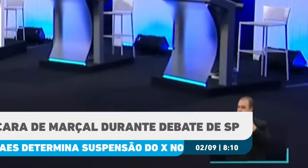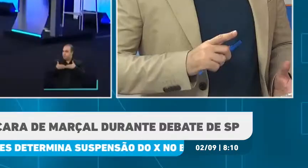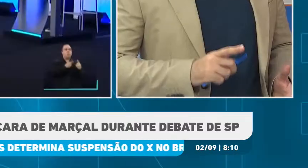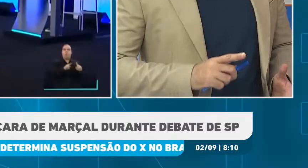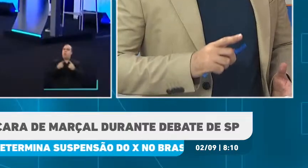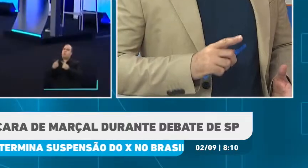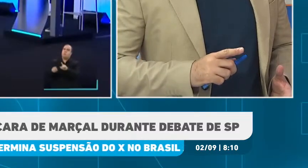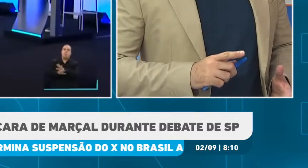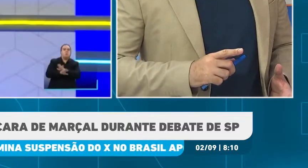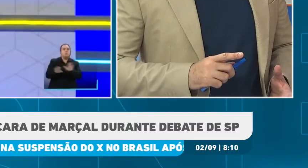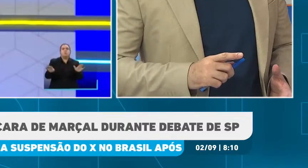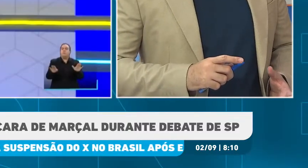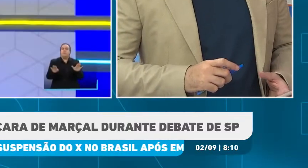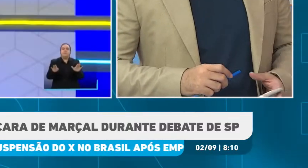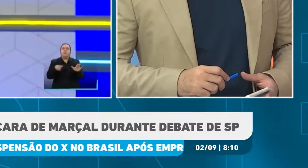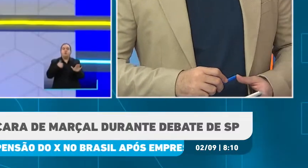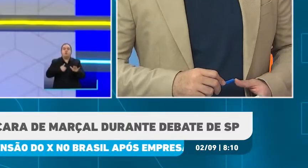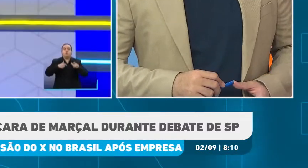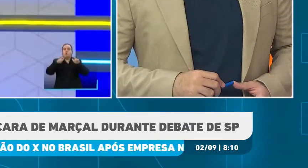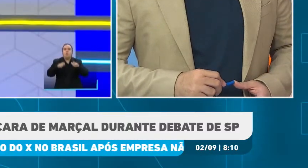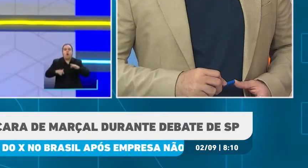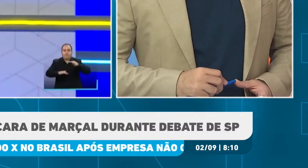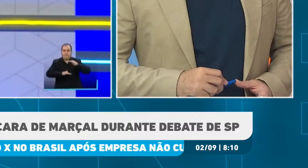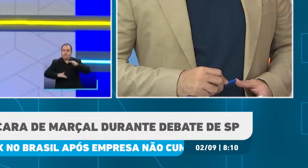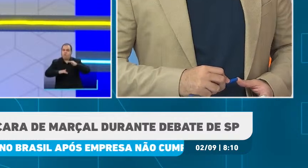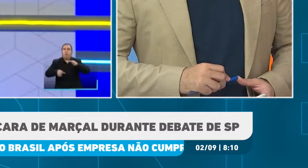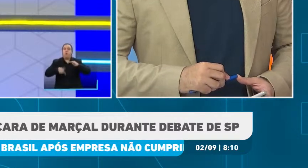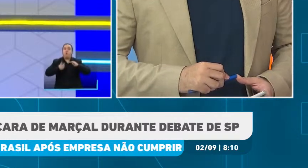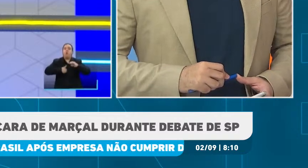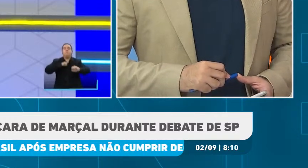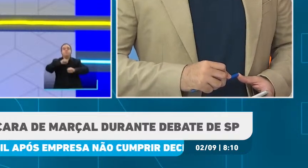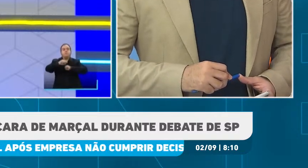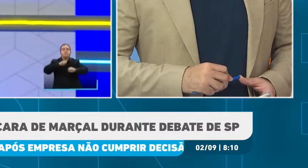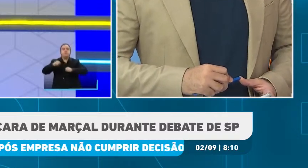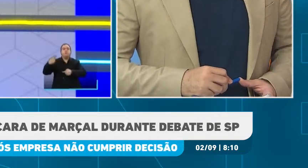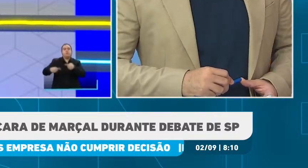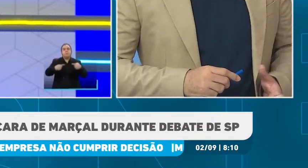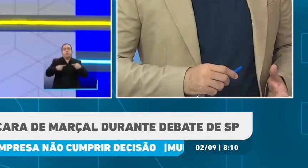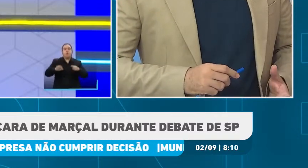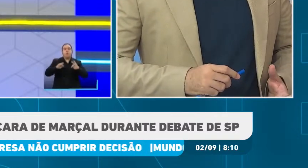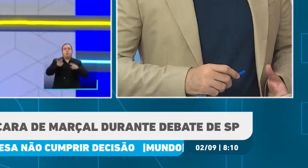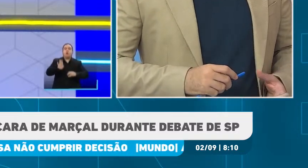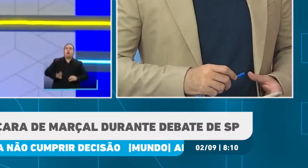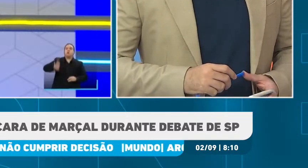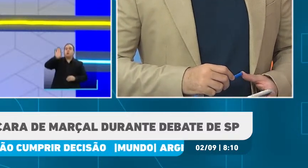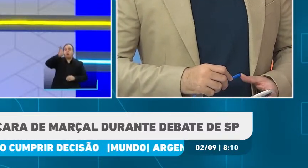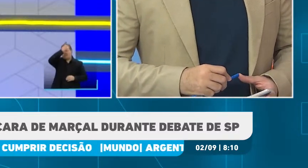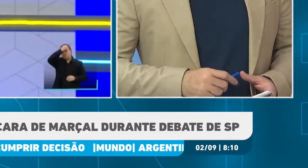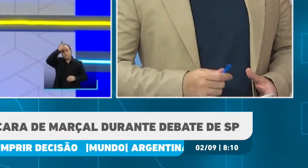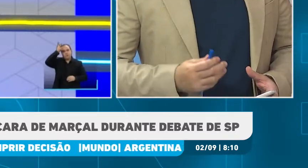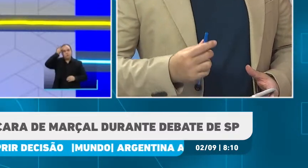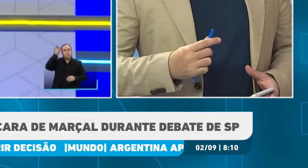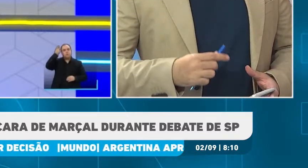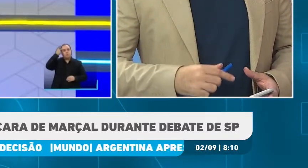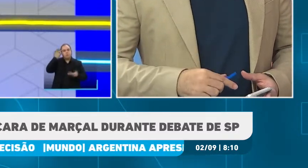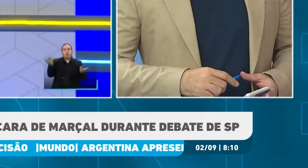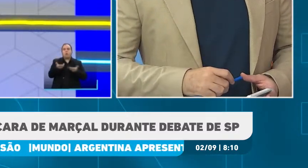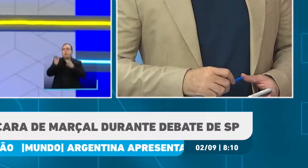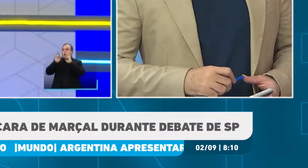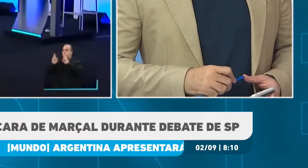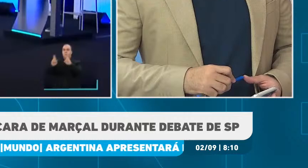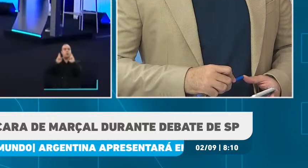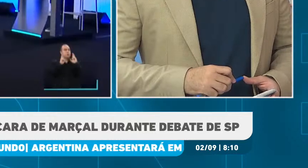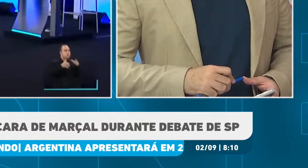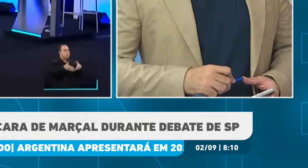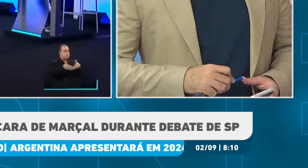precisou ameaçar chamar a segurança para evitar que a briga escalonasse mais rápido. A mediadora, então, retirou um pedido